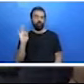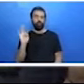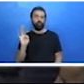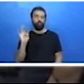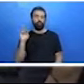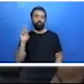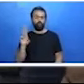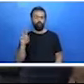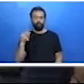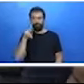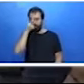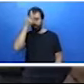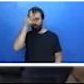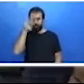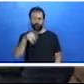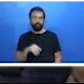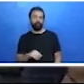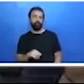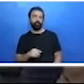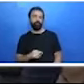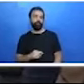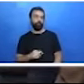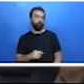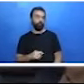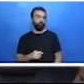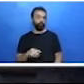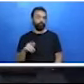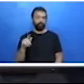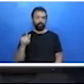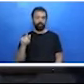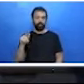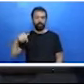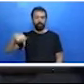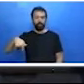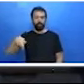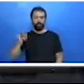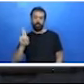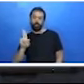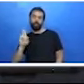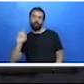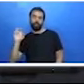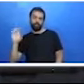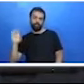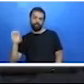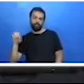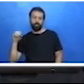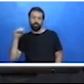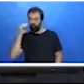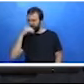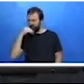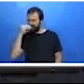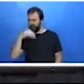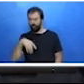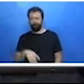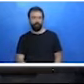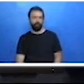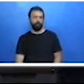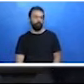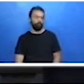é forte, então é uma sílaba tônica. E aqui o que? Sílaba átona, porque ela também é